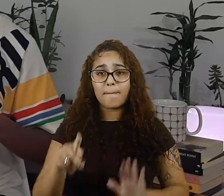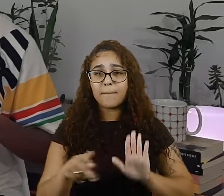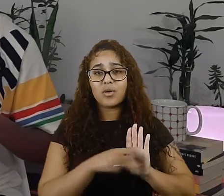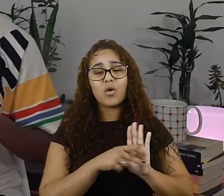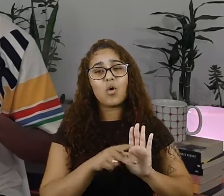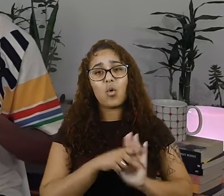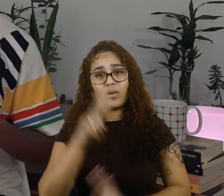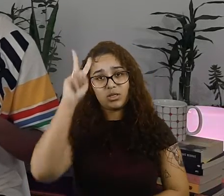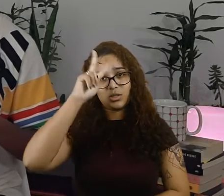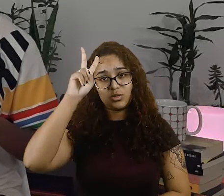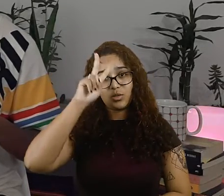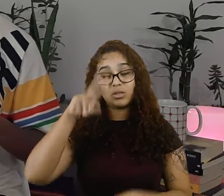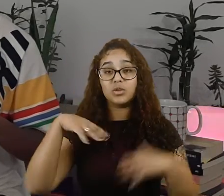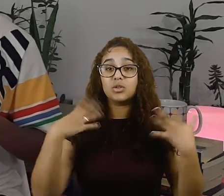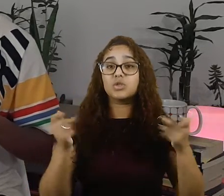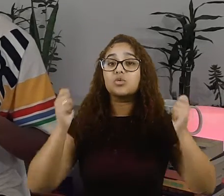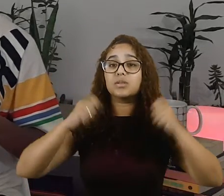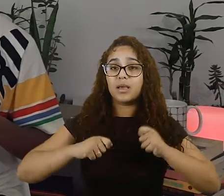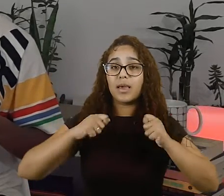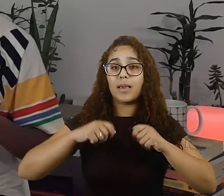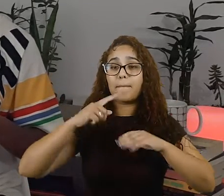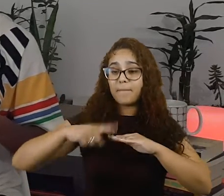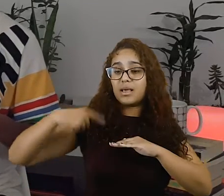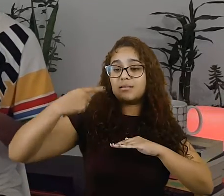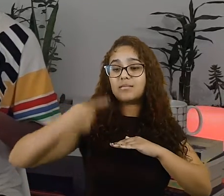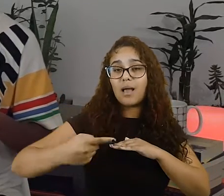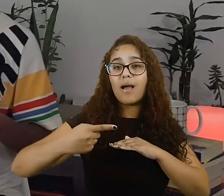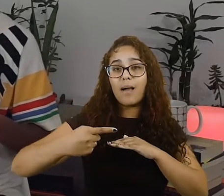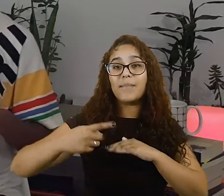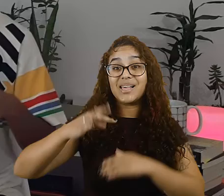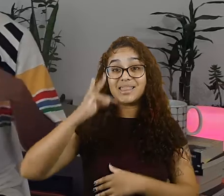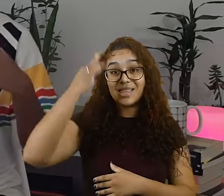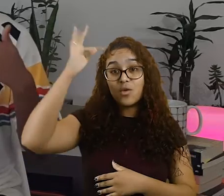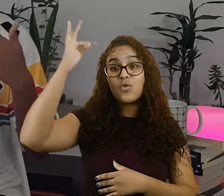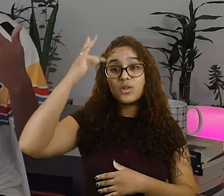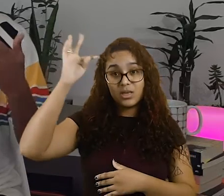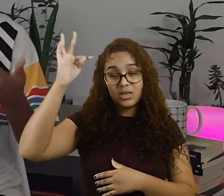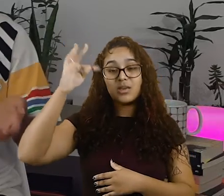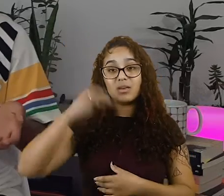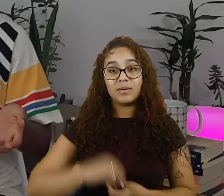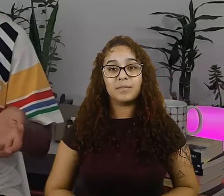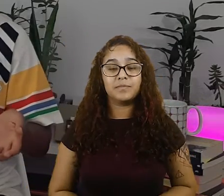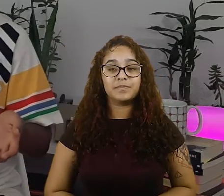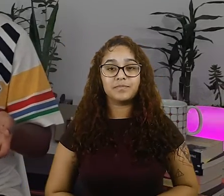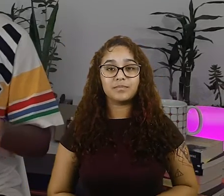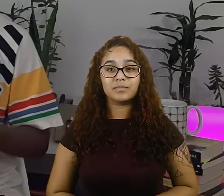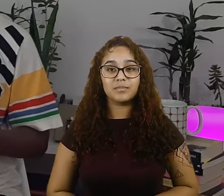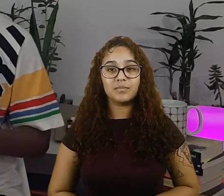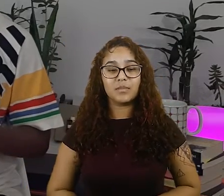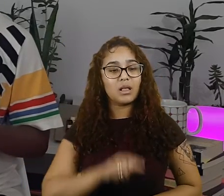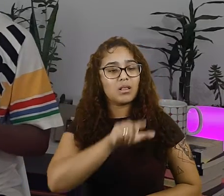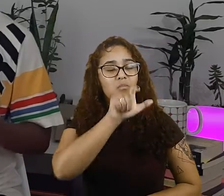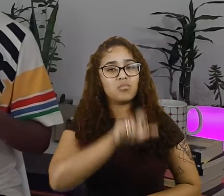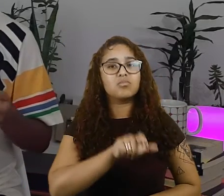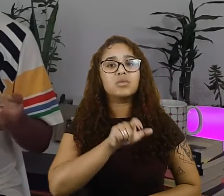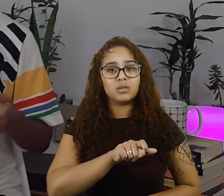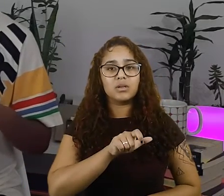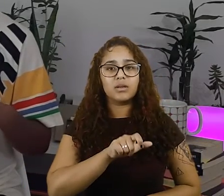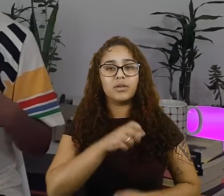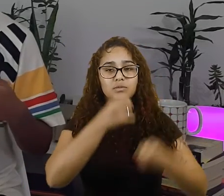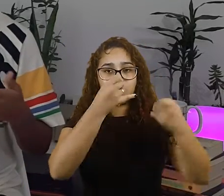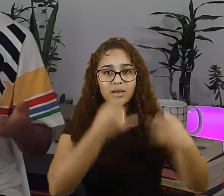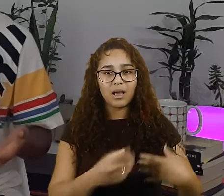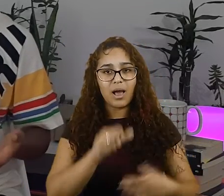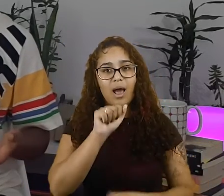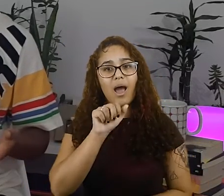nossas próprias histórias. E aí a gente pode ir para a teoria, pensar na Hill Collins, né, que vai